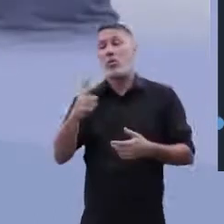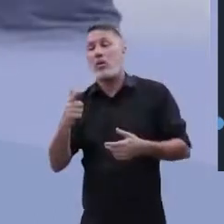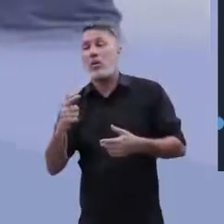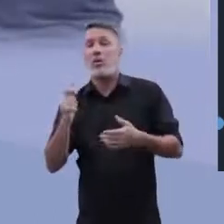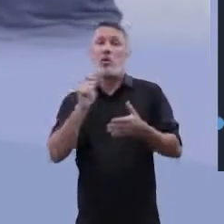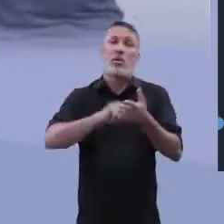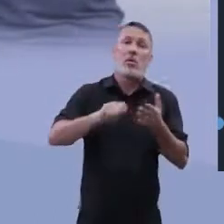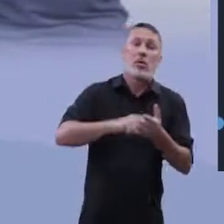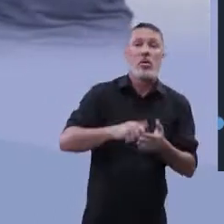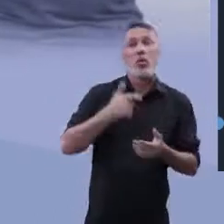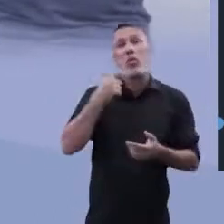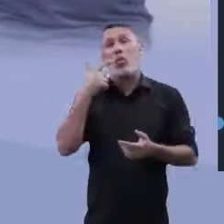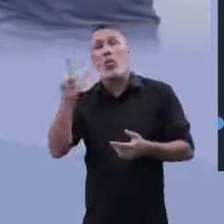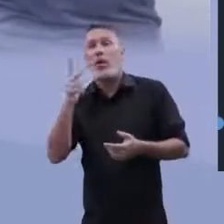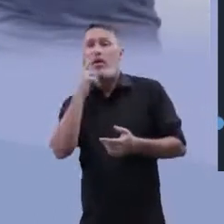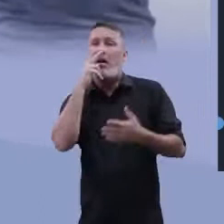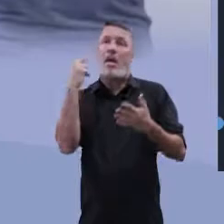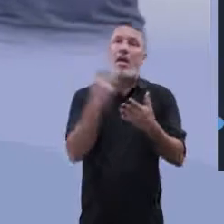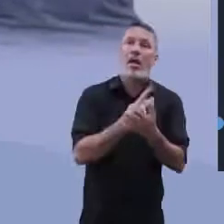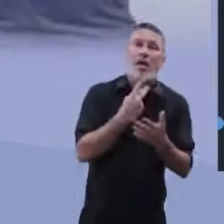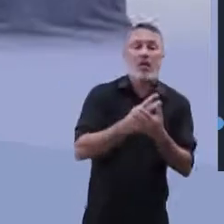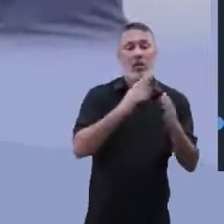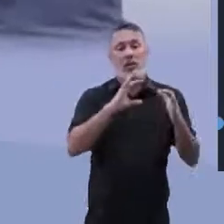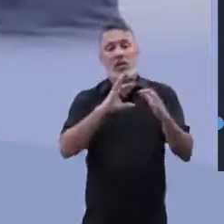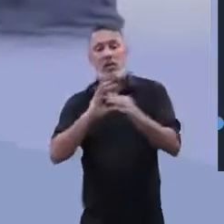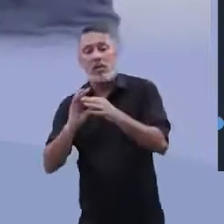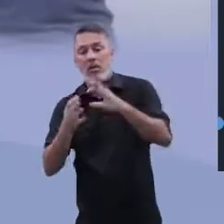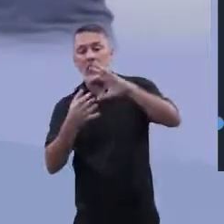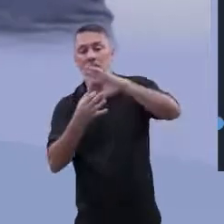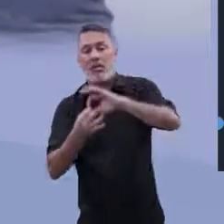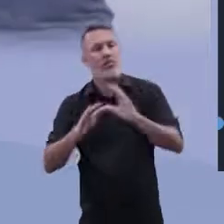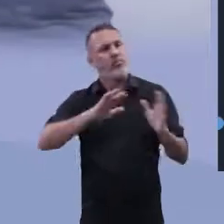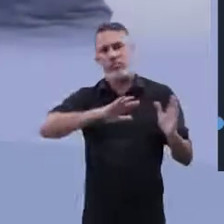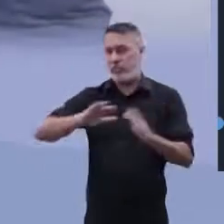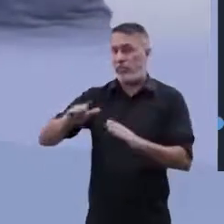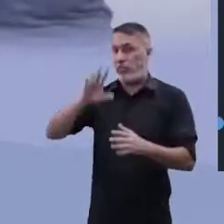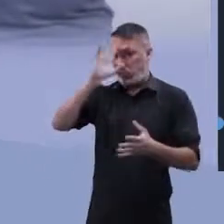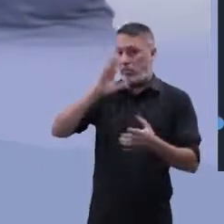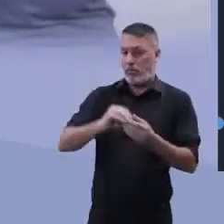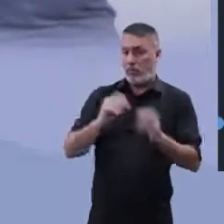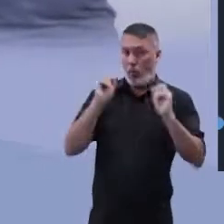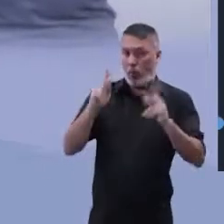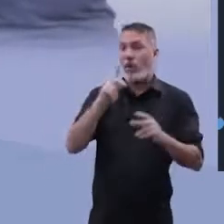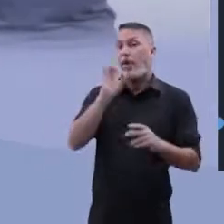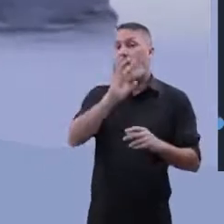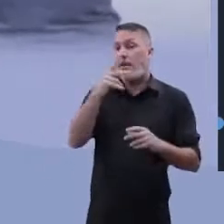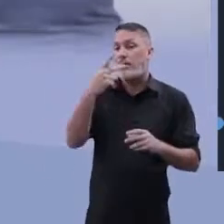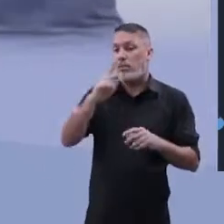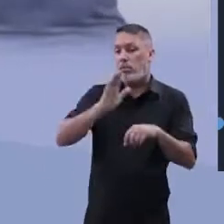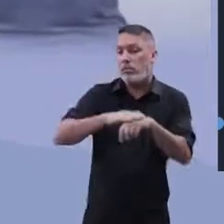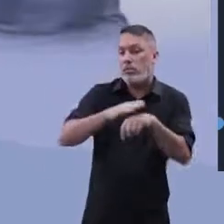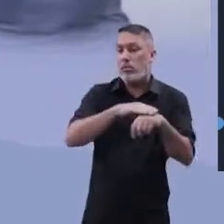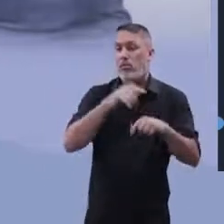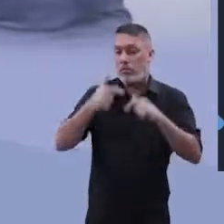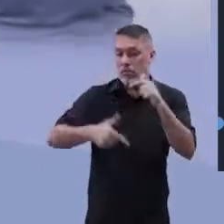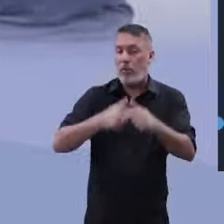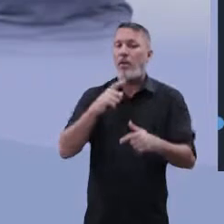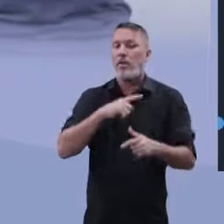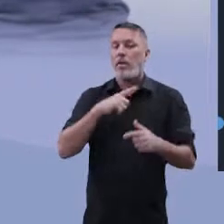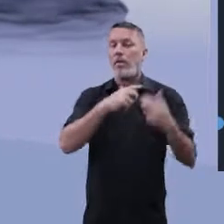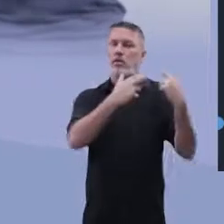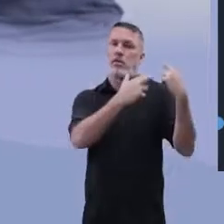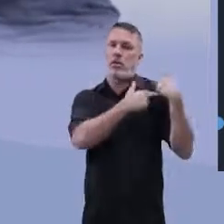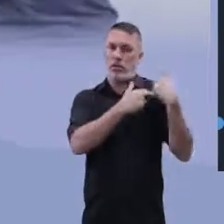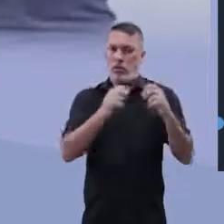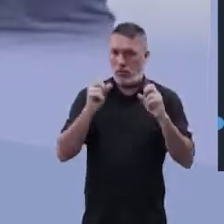de ortografia, às vezes é um erro ali de coesão, beleza? Então fiquem ligadinhos porque cada competência ela